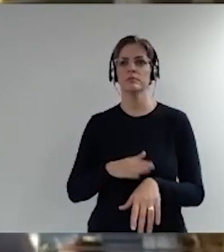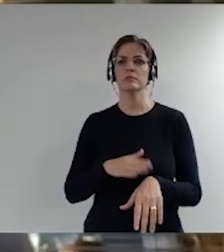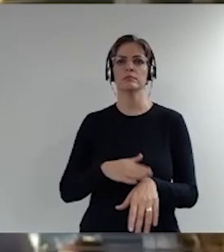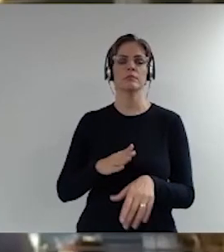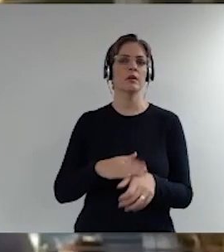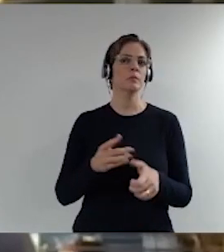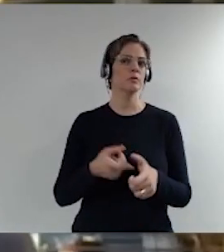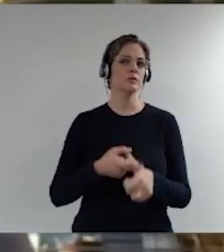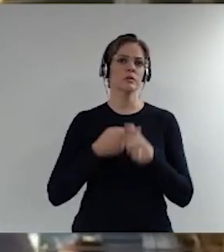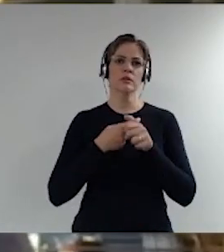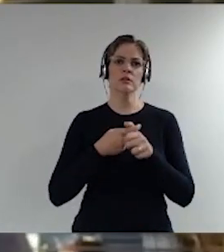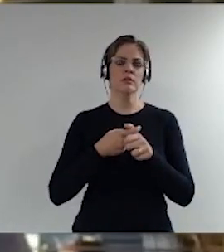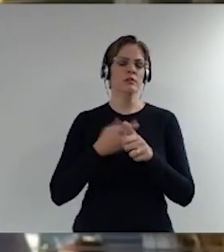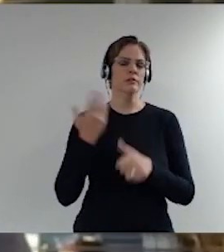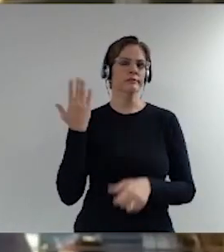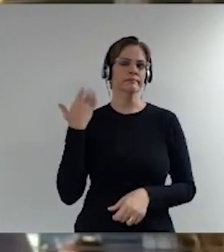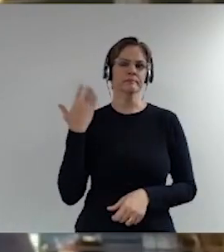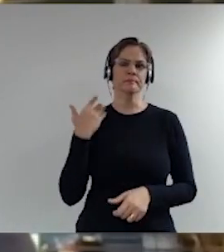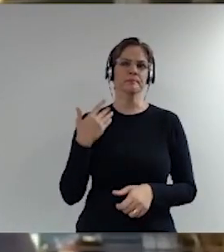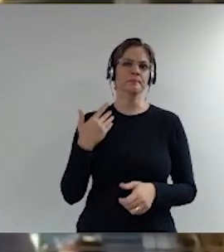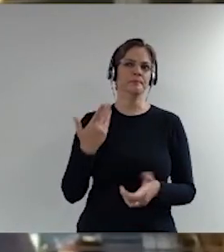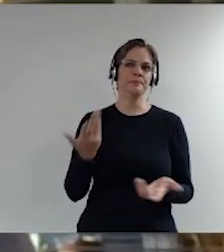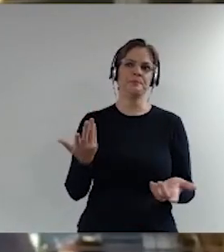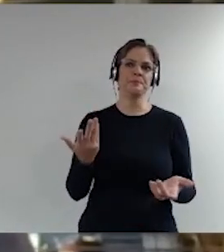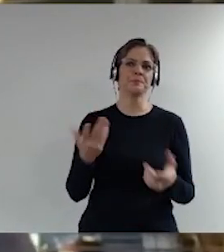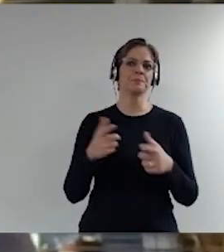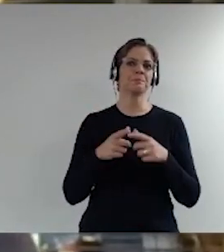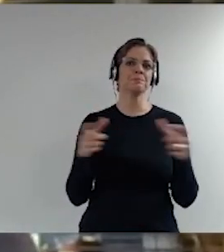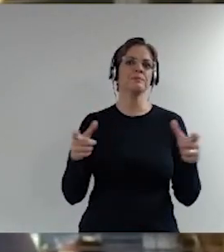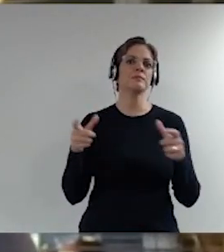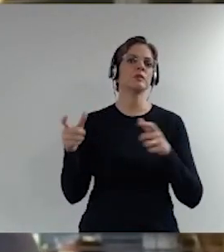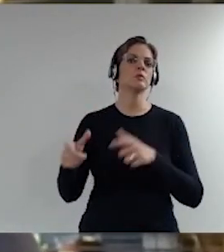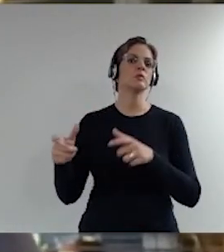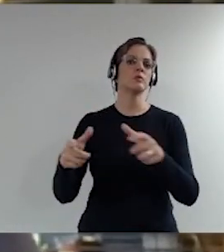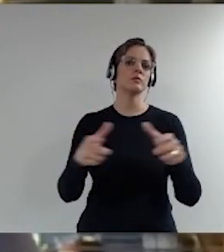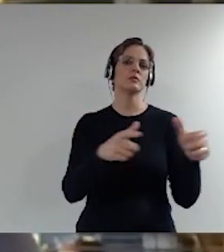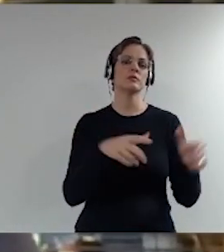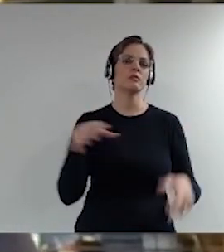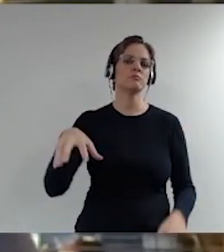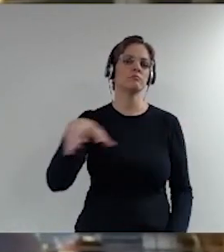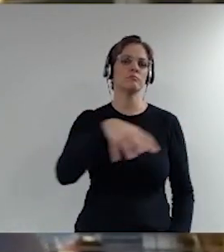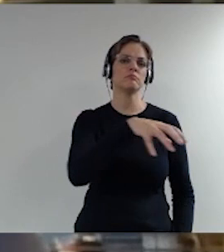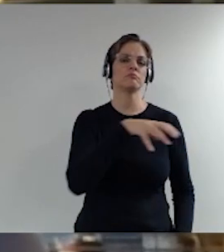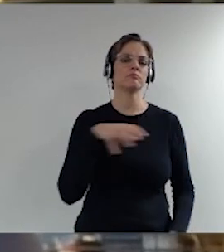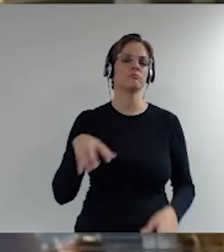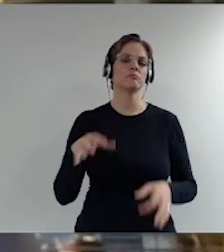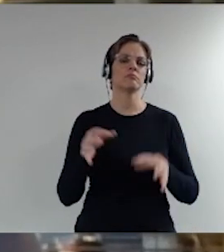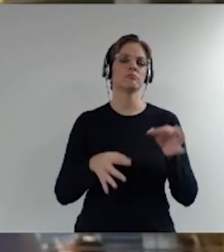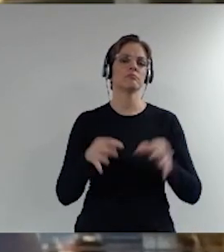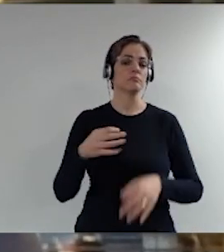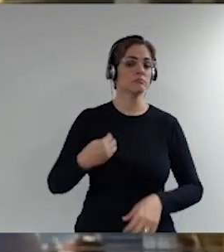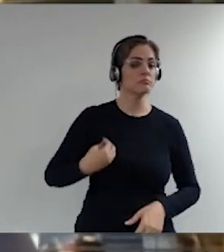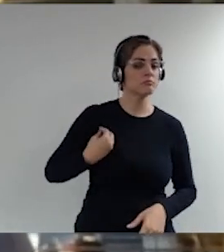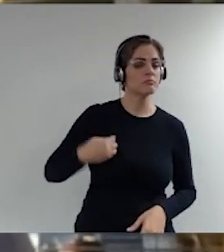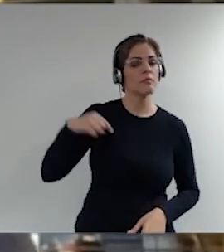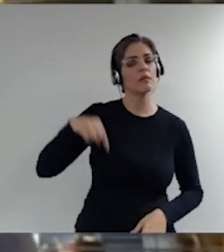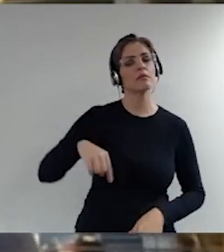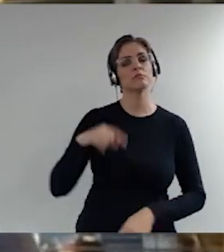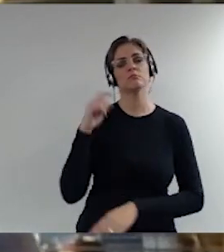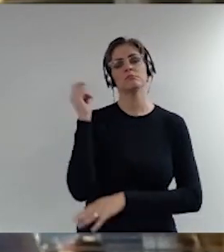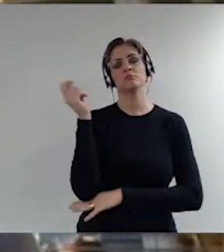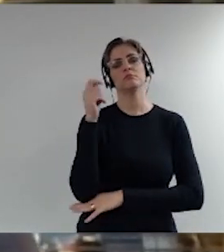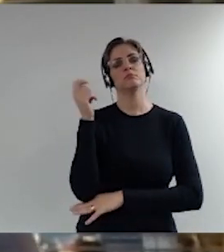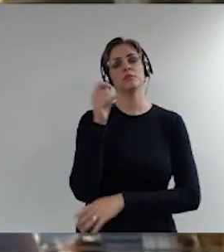desde março, né, na maioria das comarcas onde os processos correm de maneira física, por exemplo, aqui no Rio Grande do